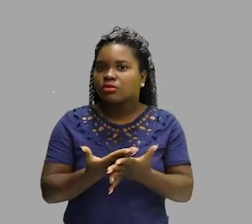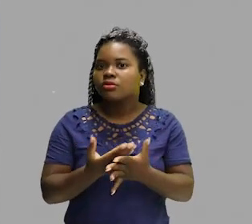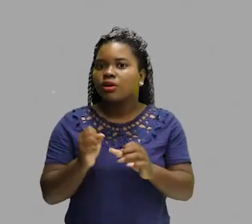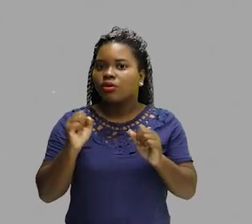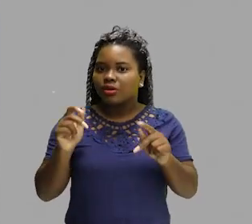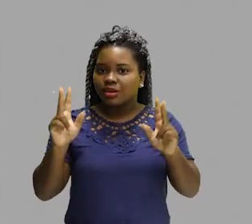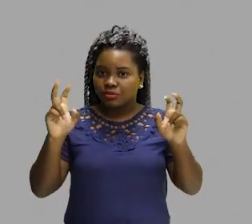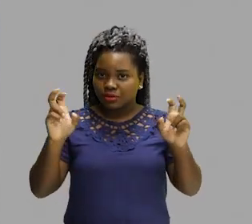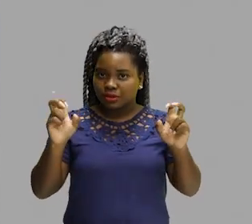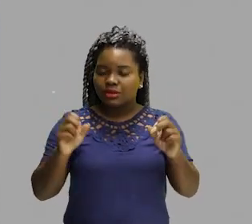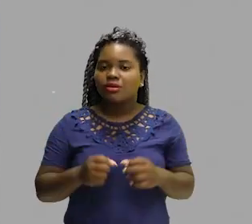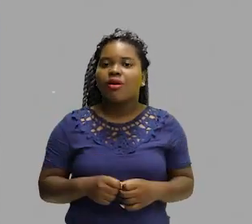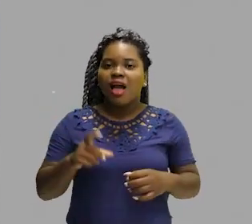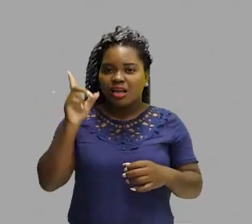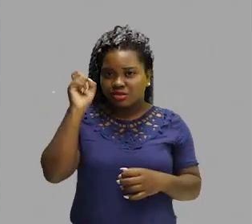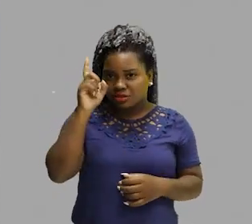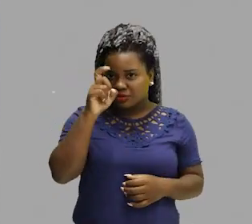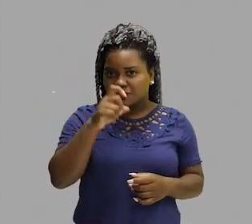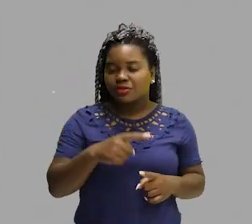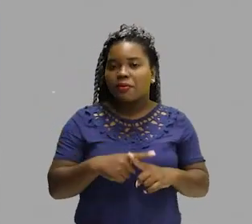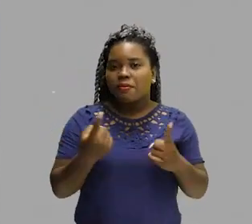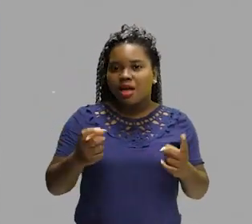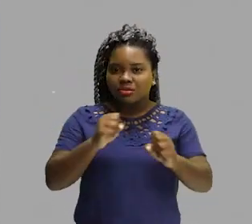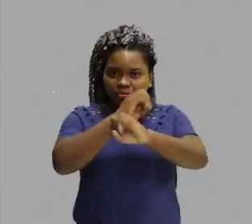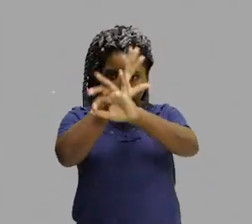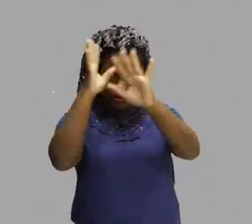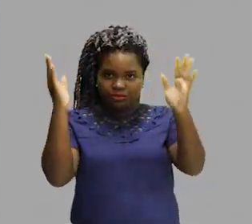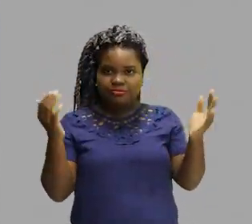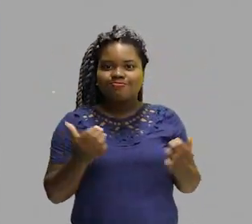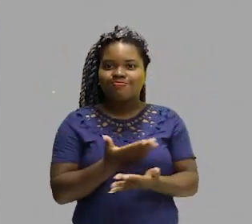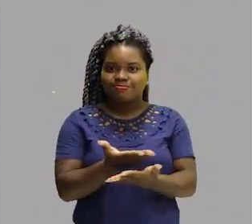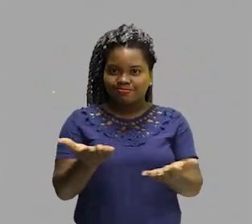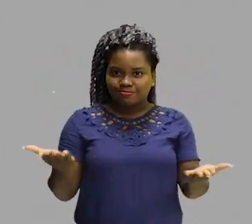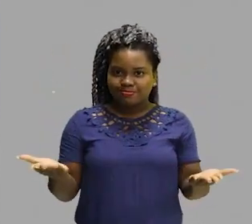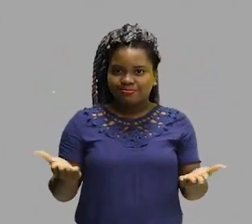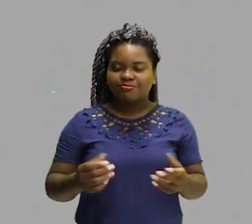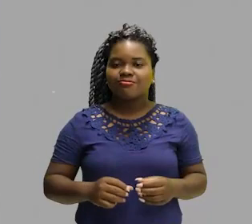meio complexo, mas eu acho que deu para entender o que é sílaba poética, tá bom?